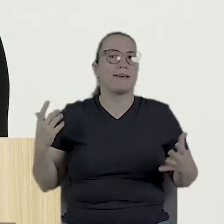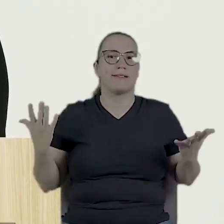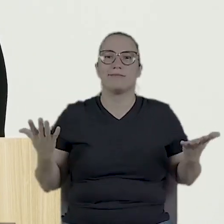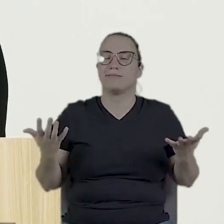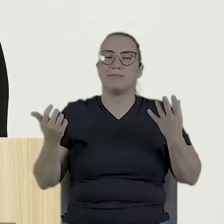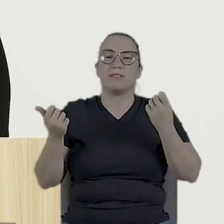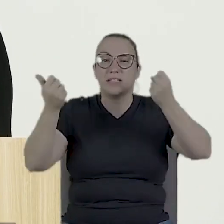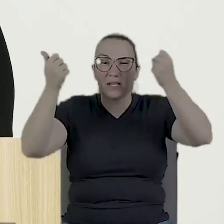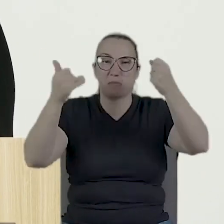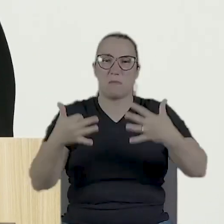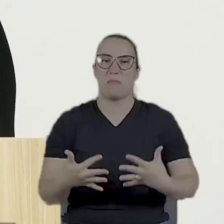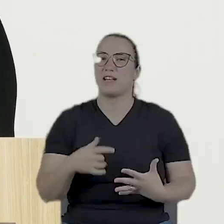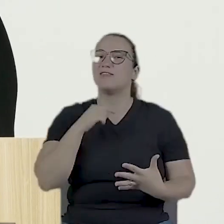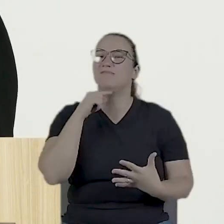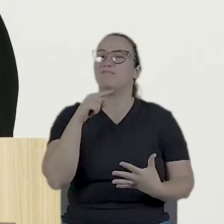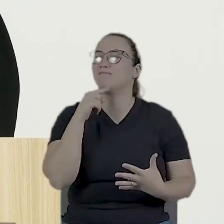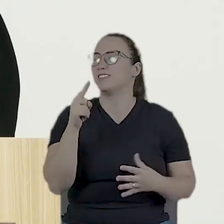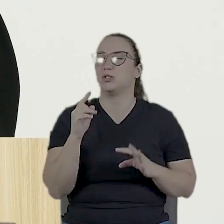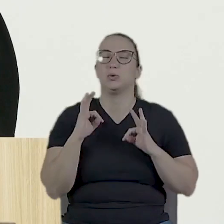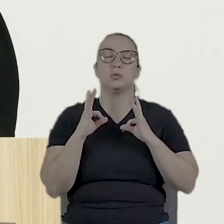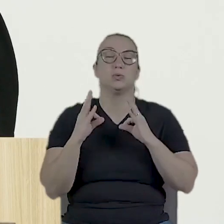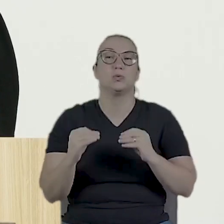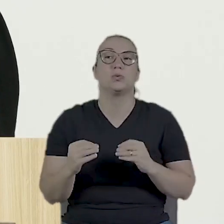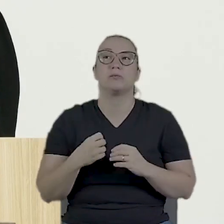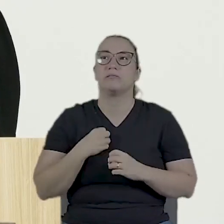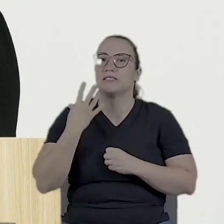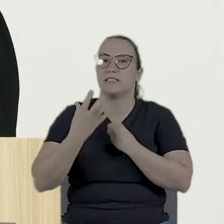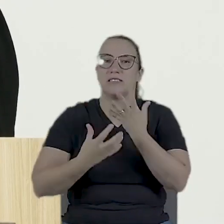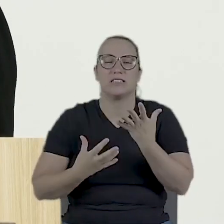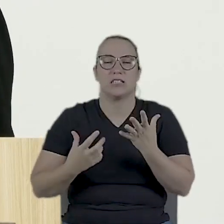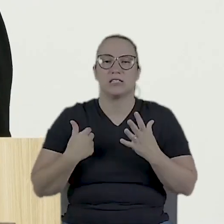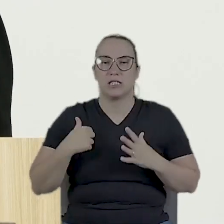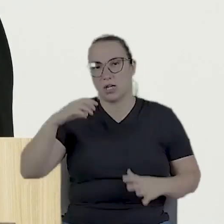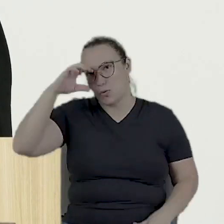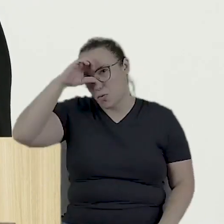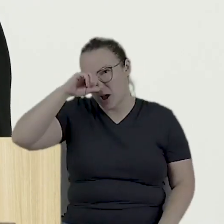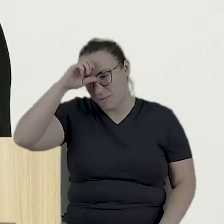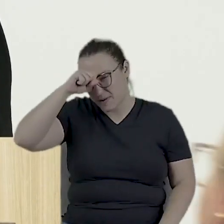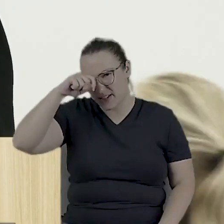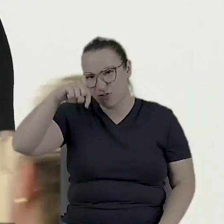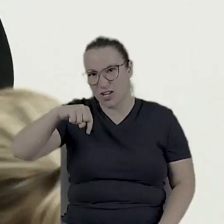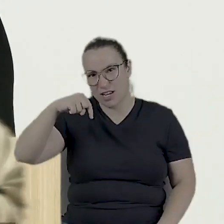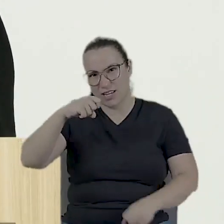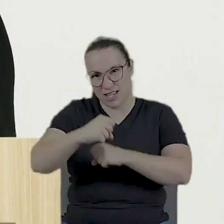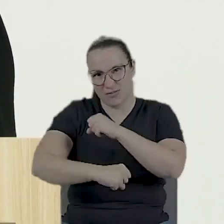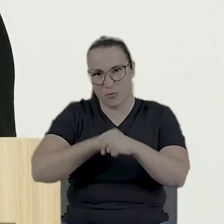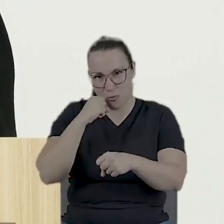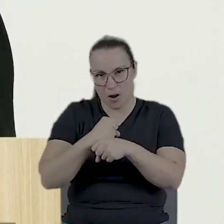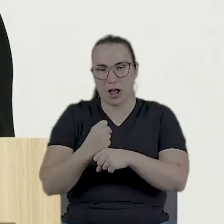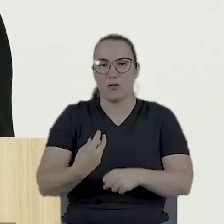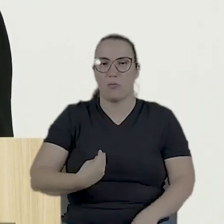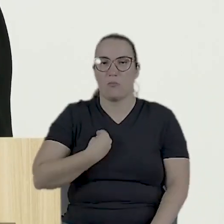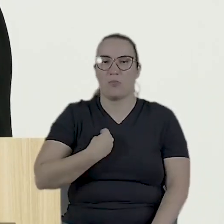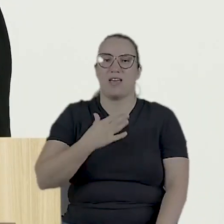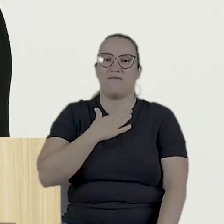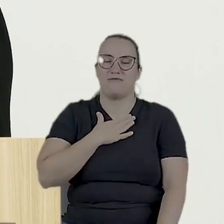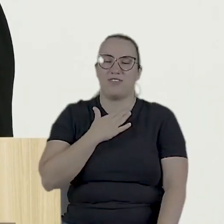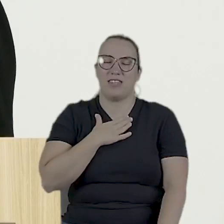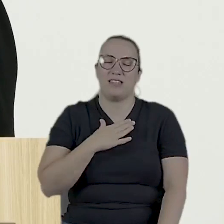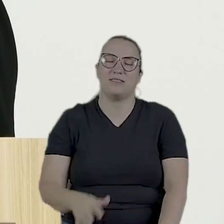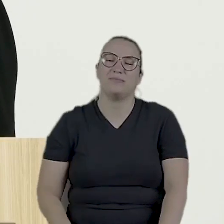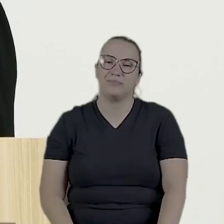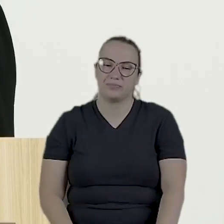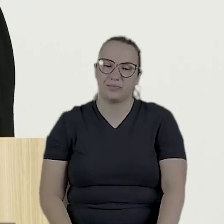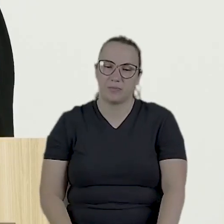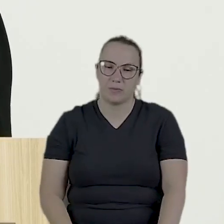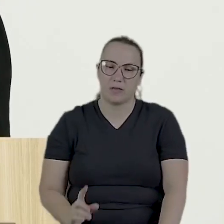falar todas as palavras para expressar tudo que pôde agregar na minha vida. A gente